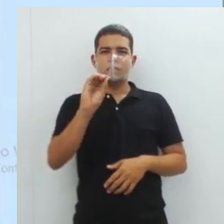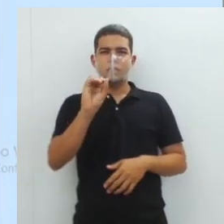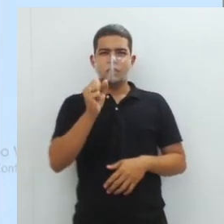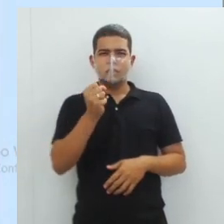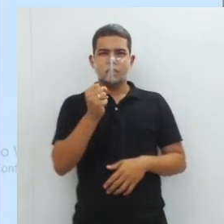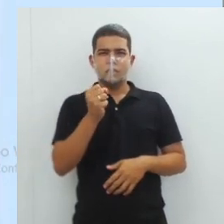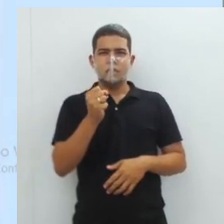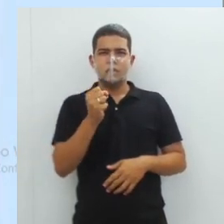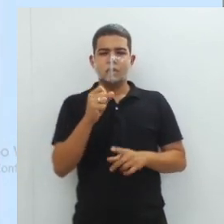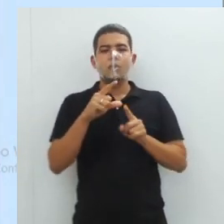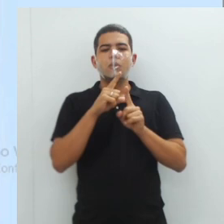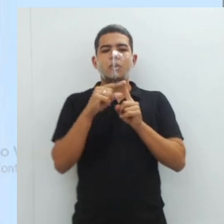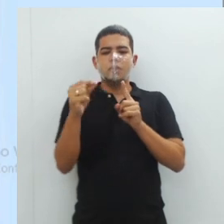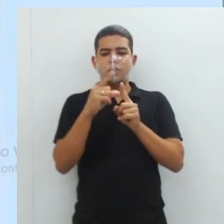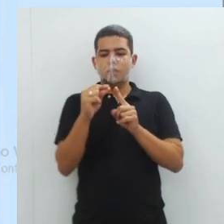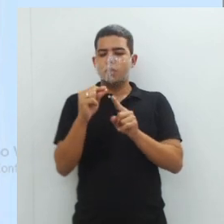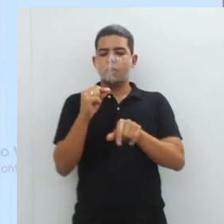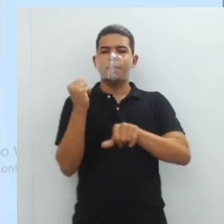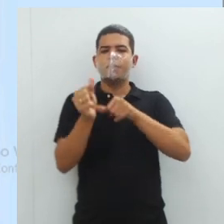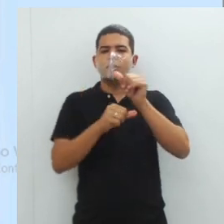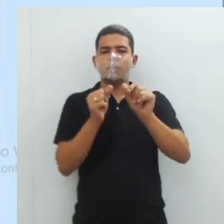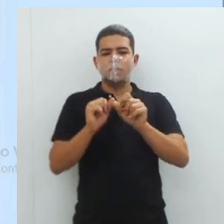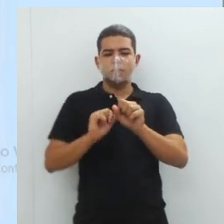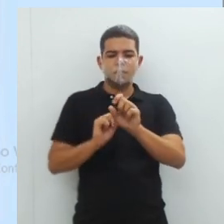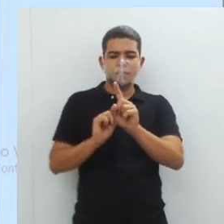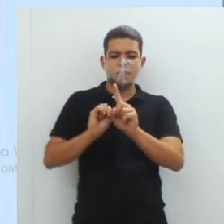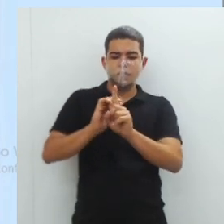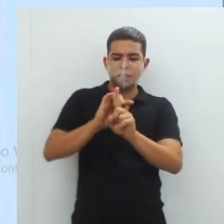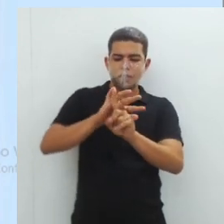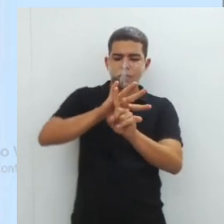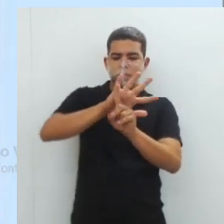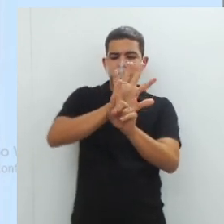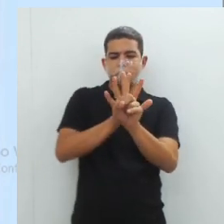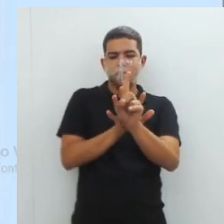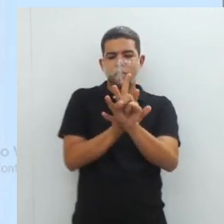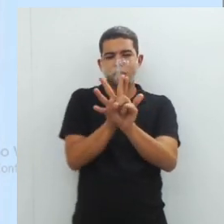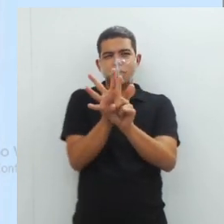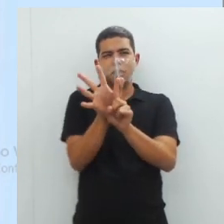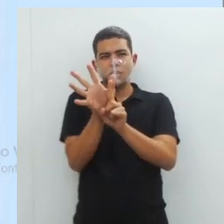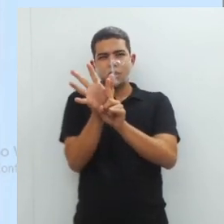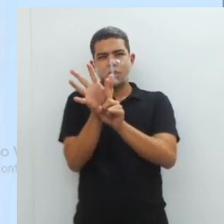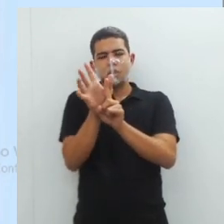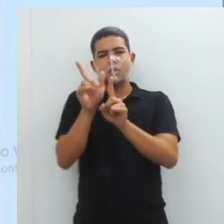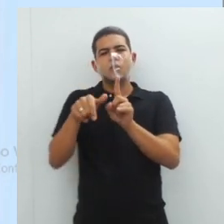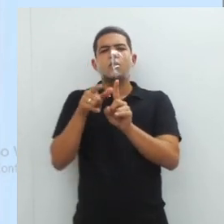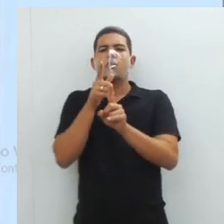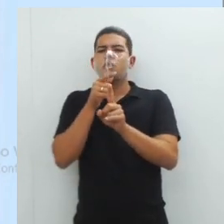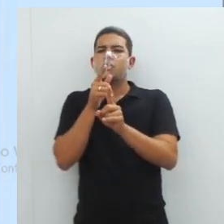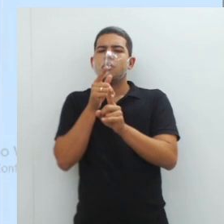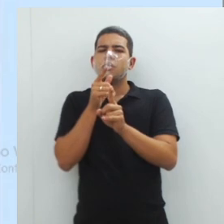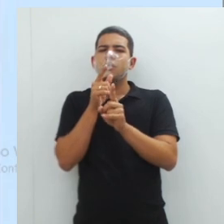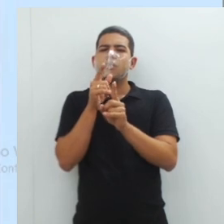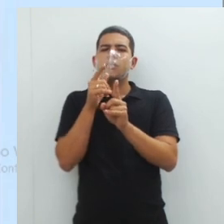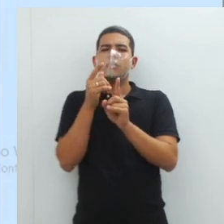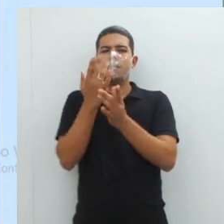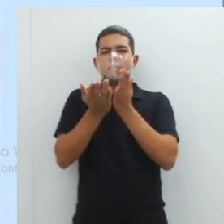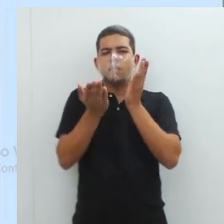elas foram convertidas em espinhos. Qual a vantagem disso? Reduz a perca de água e